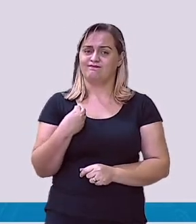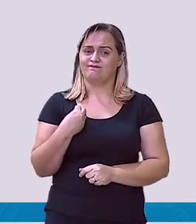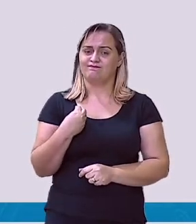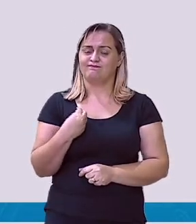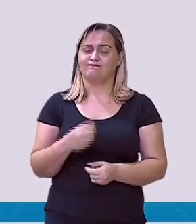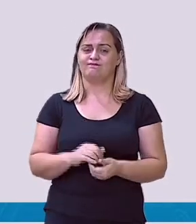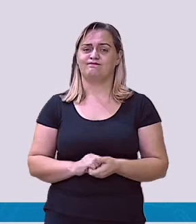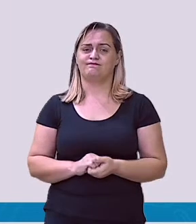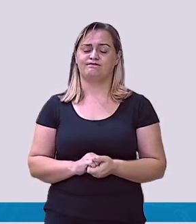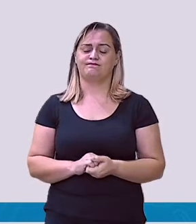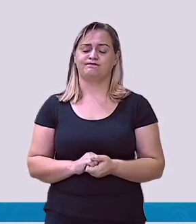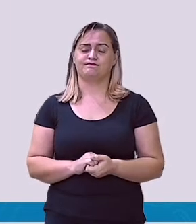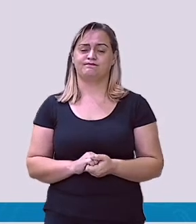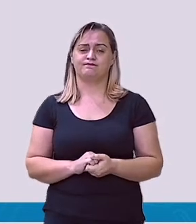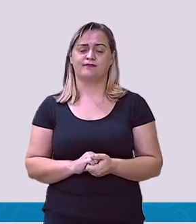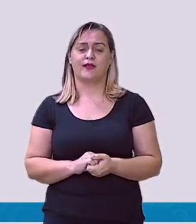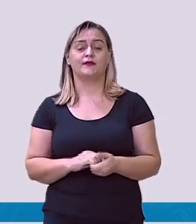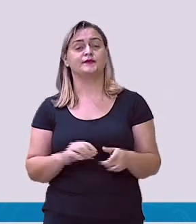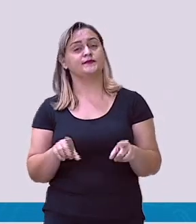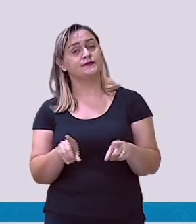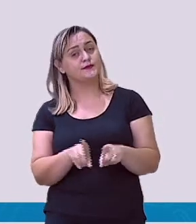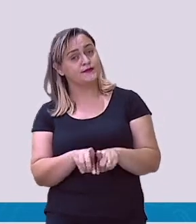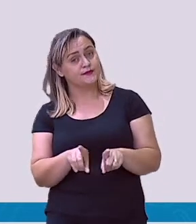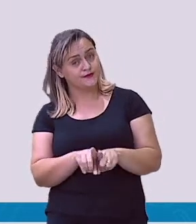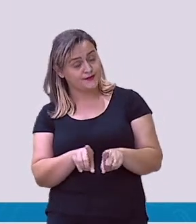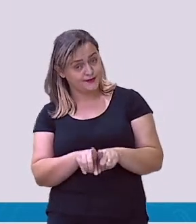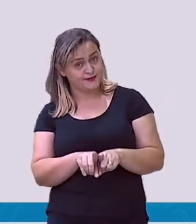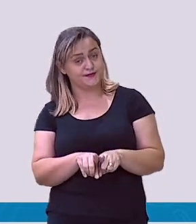Tá? Mas também